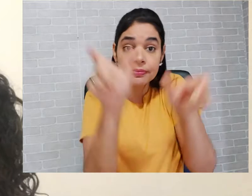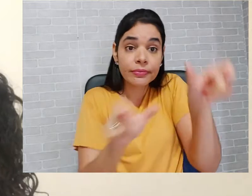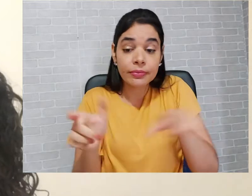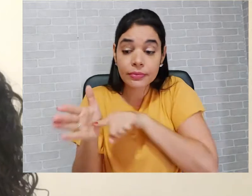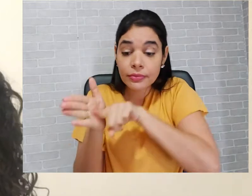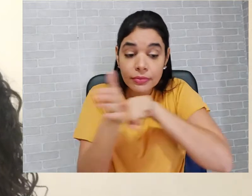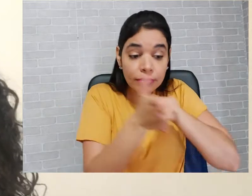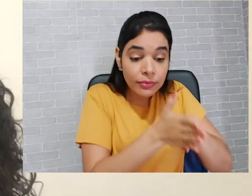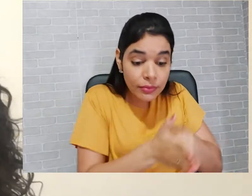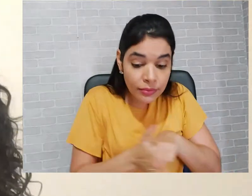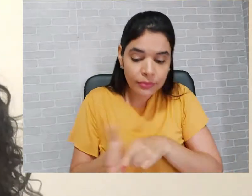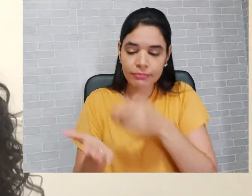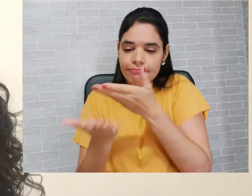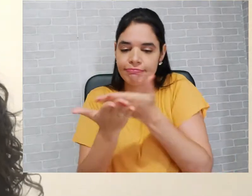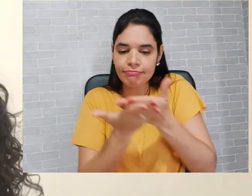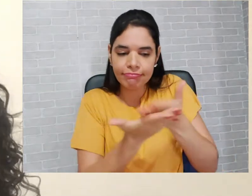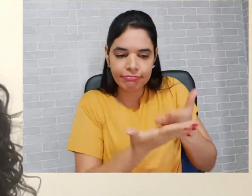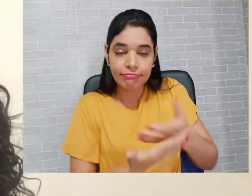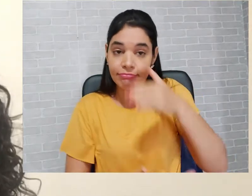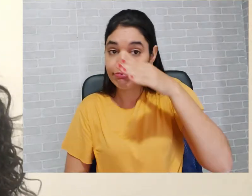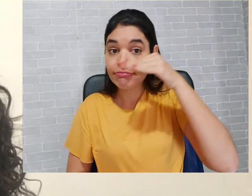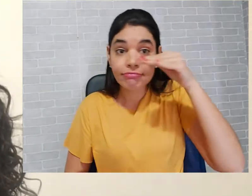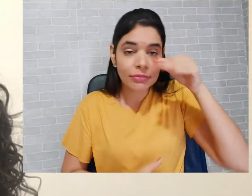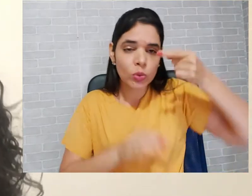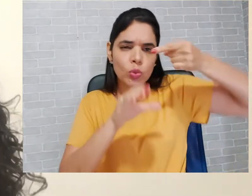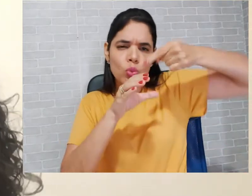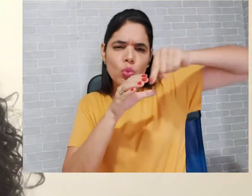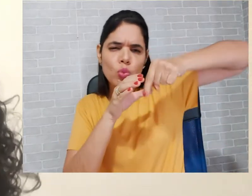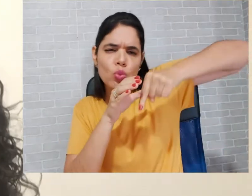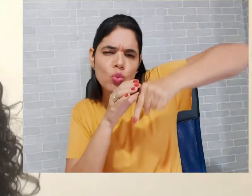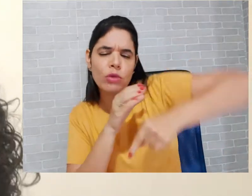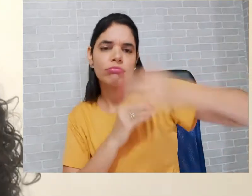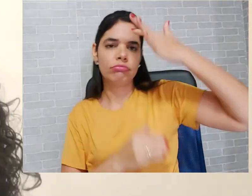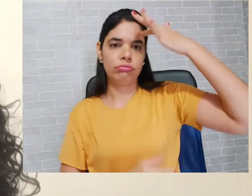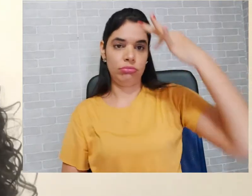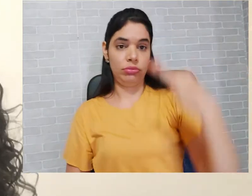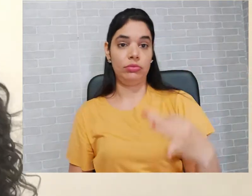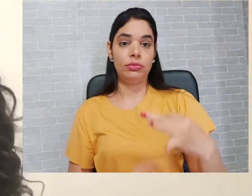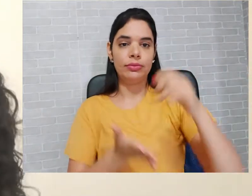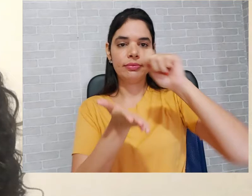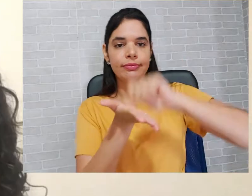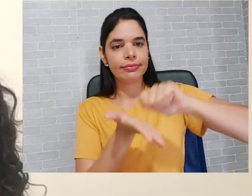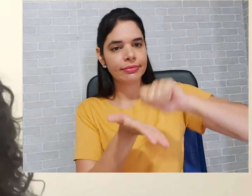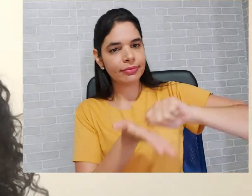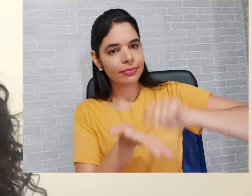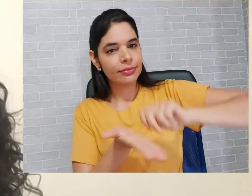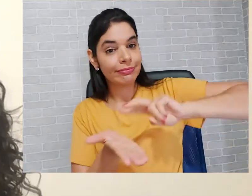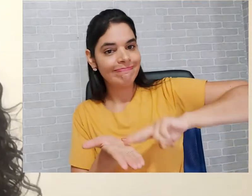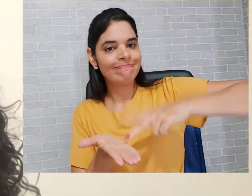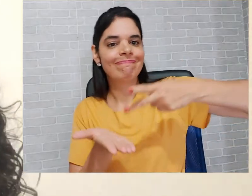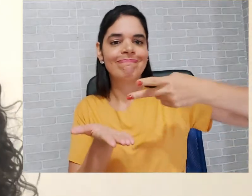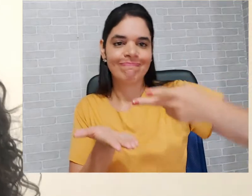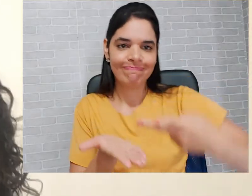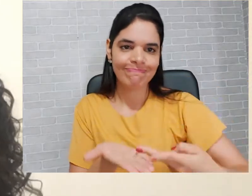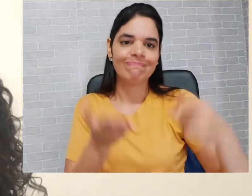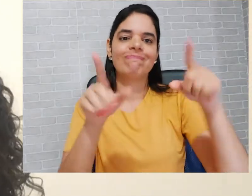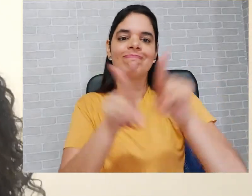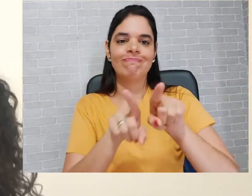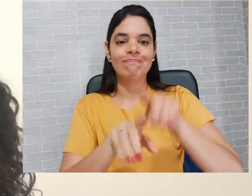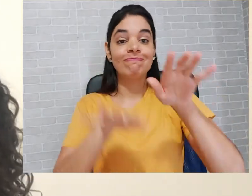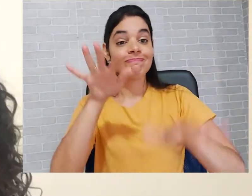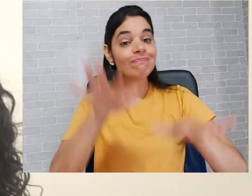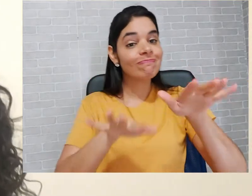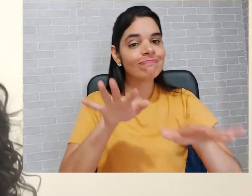né, estudiosos ali, de se aprofundarem na compreensão, na transcrição, na tradução,